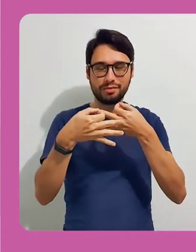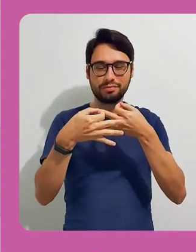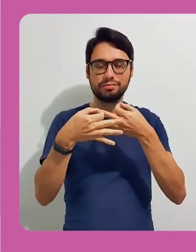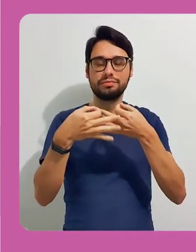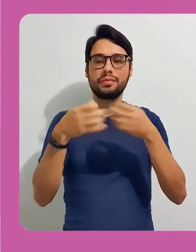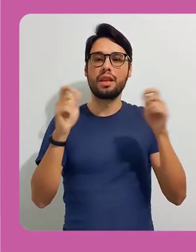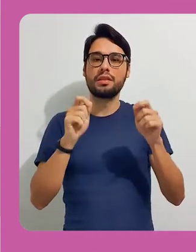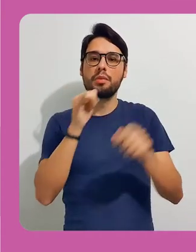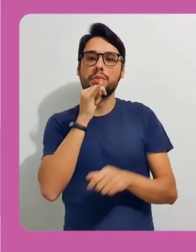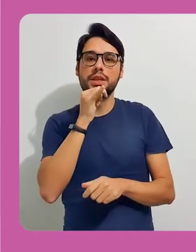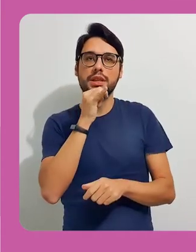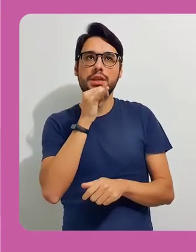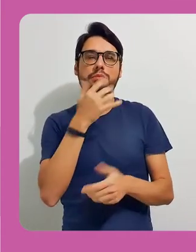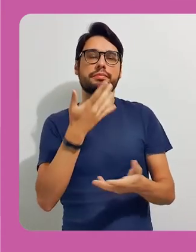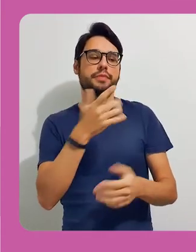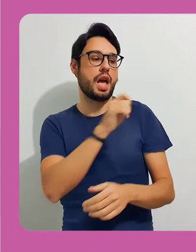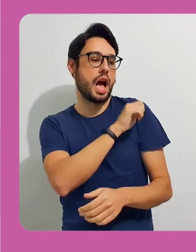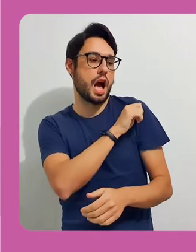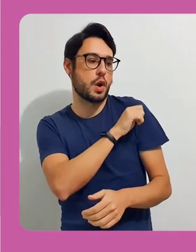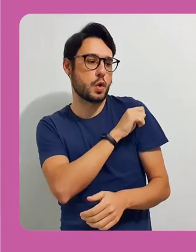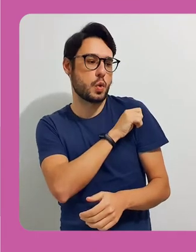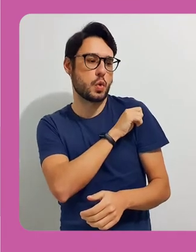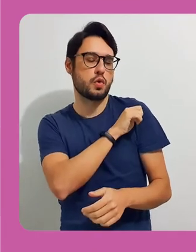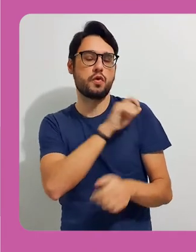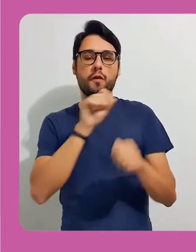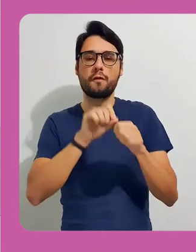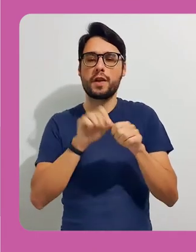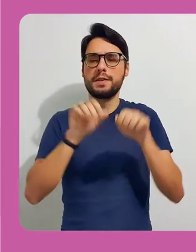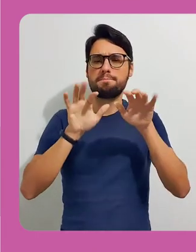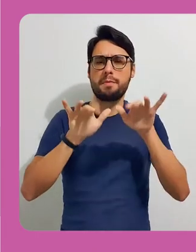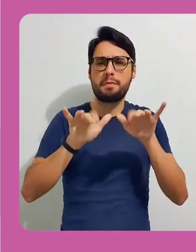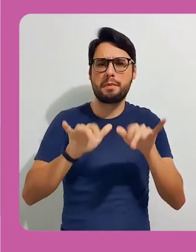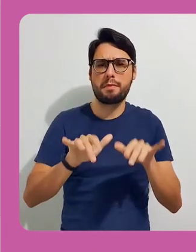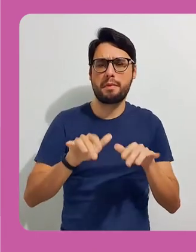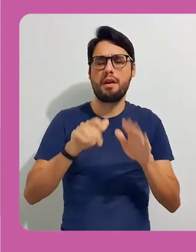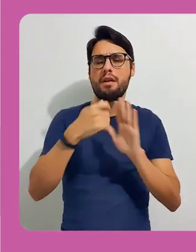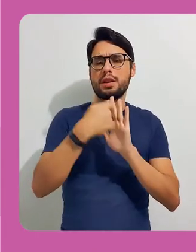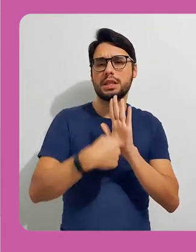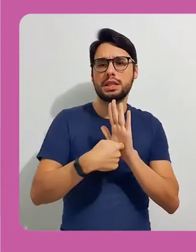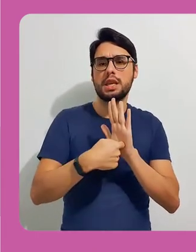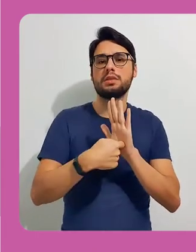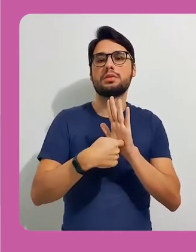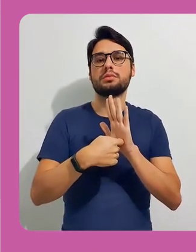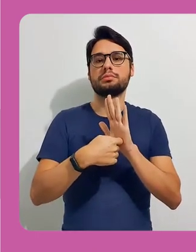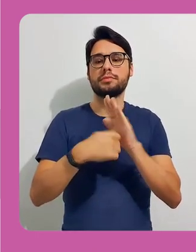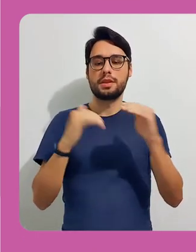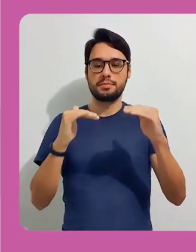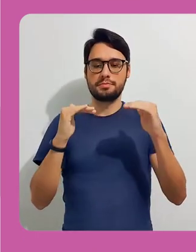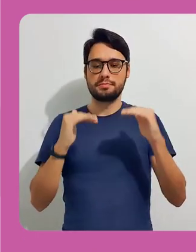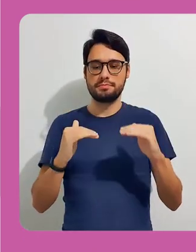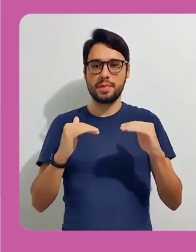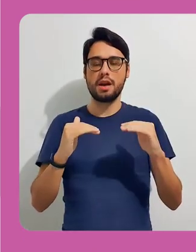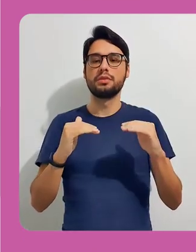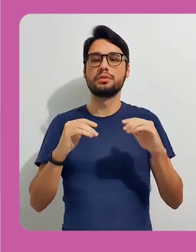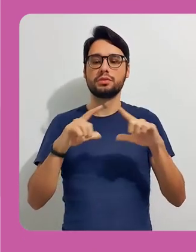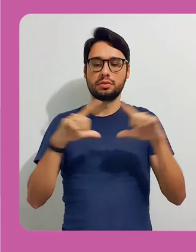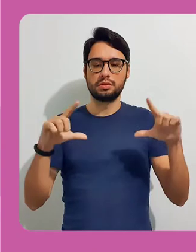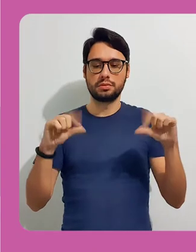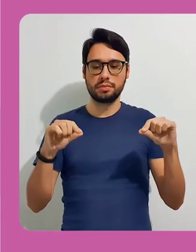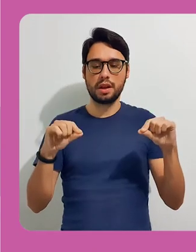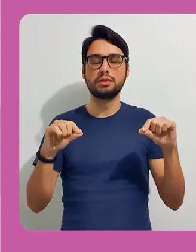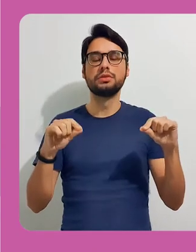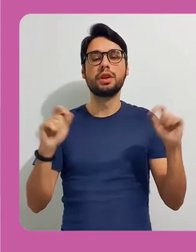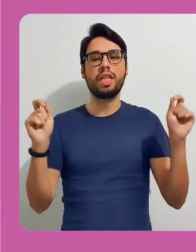se você marca comentários de feedback parece o comentários na linha que o comentários na linha se o aluno marcou aqui